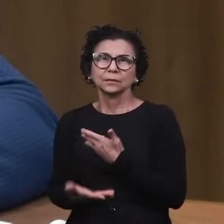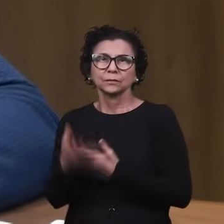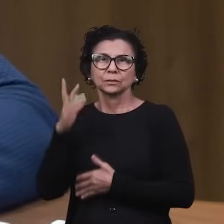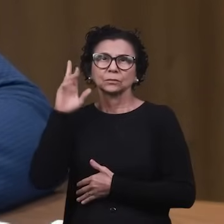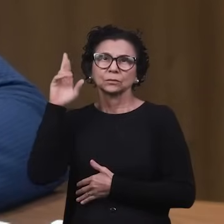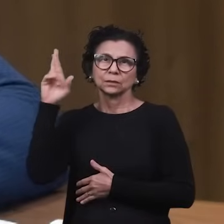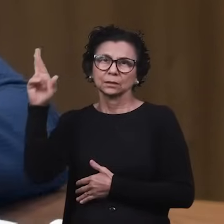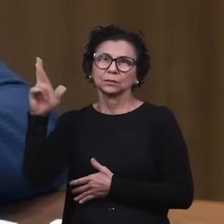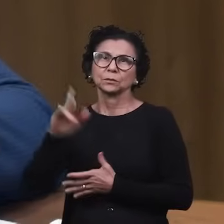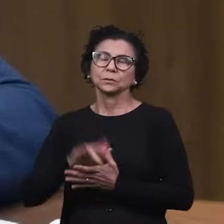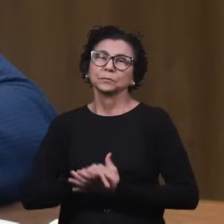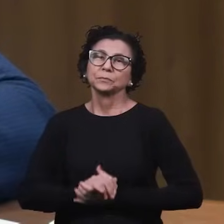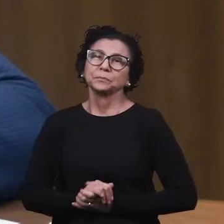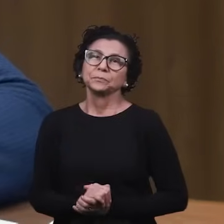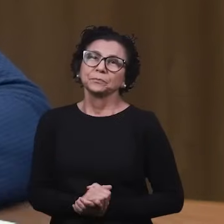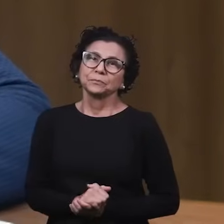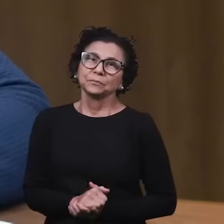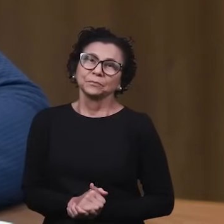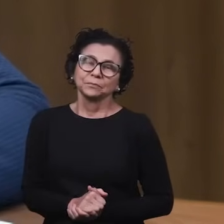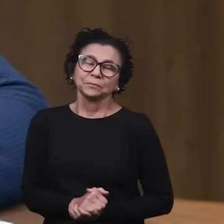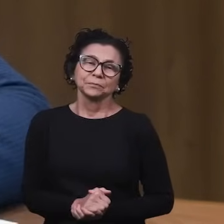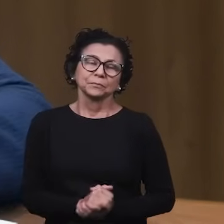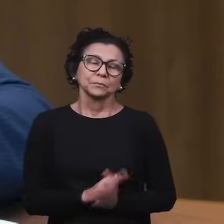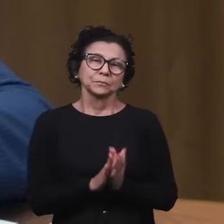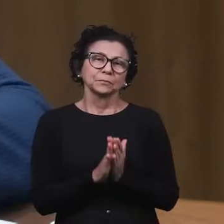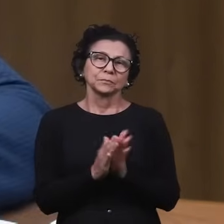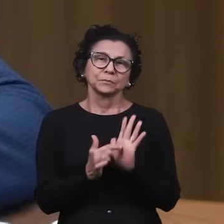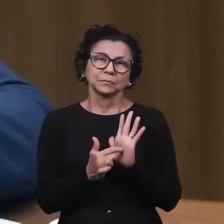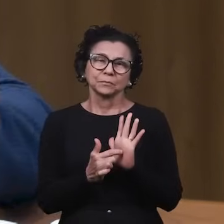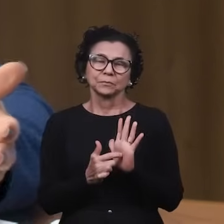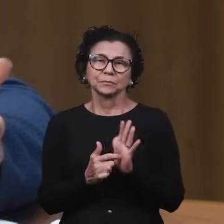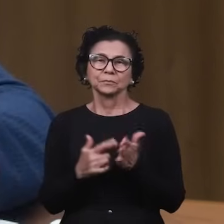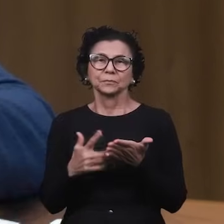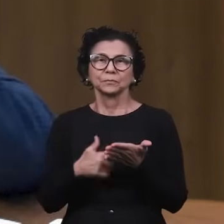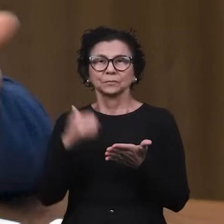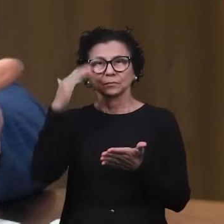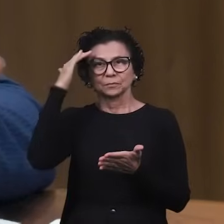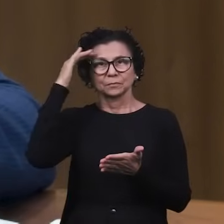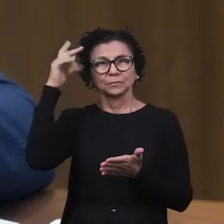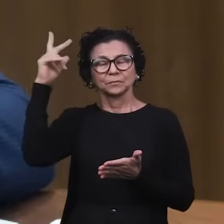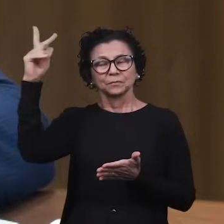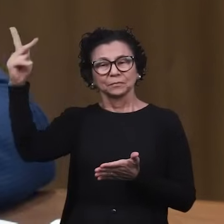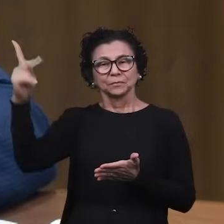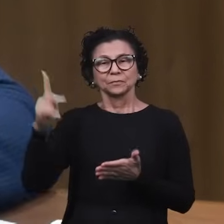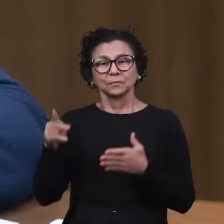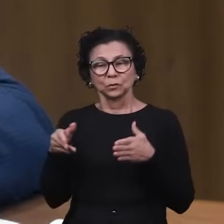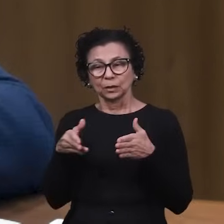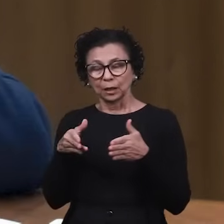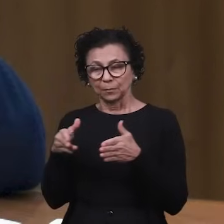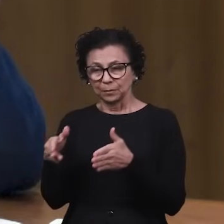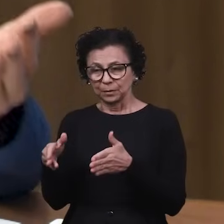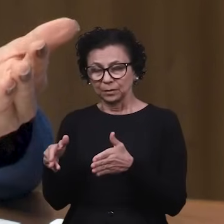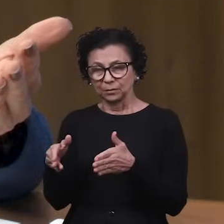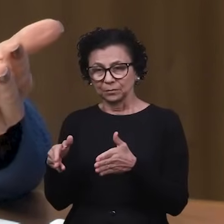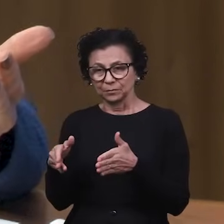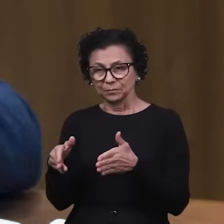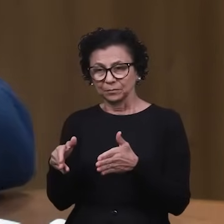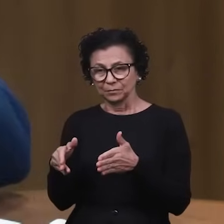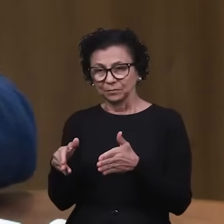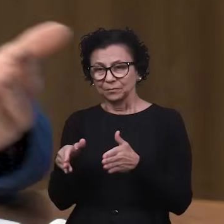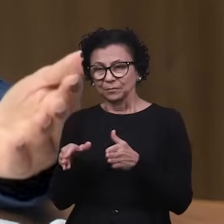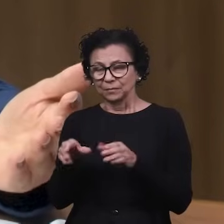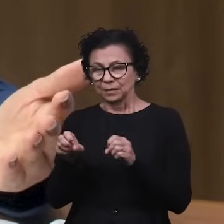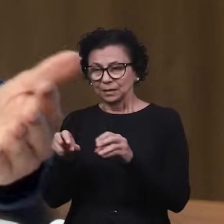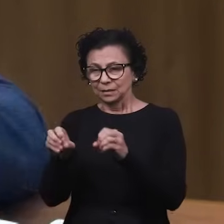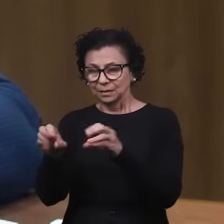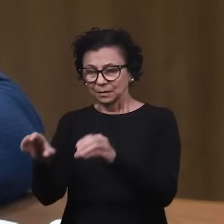todo o coração. E como a própria palavra diz, né, lá em Provérbios, ensina a criança no caminho que deve andar e até quando envelhecer